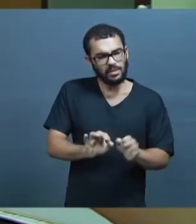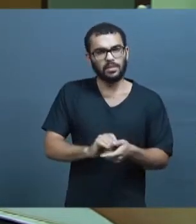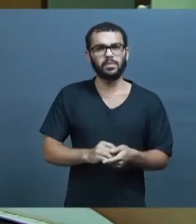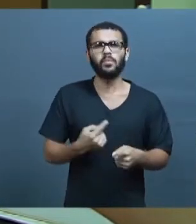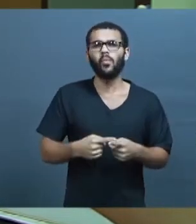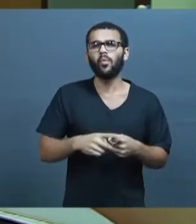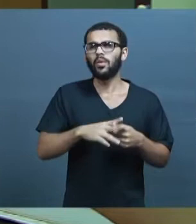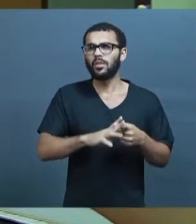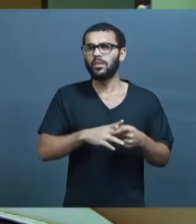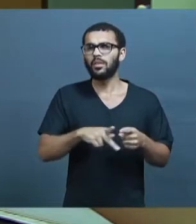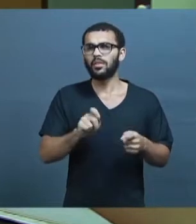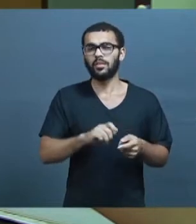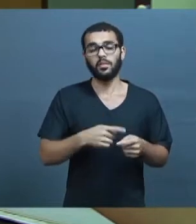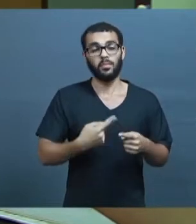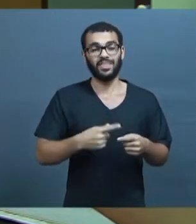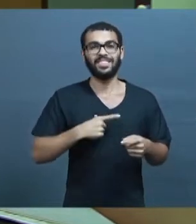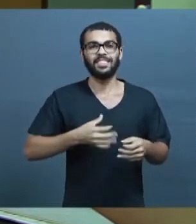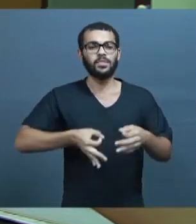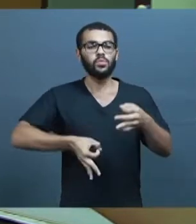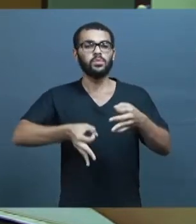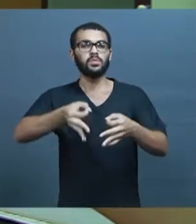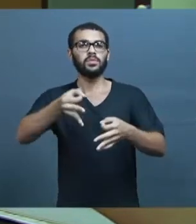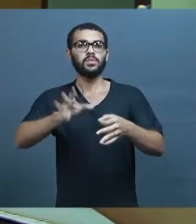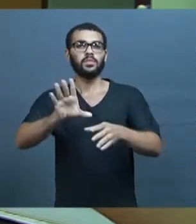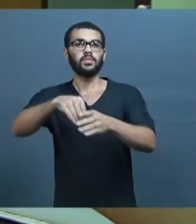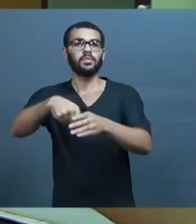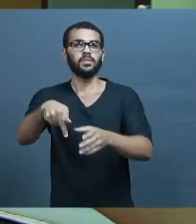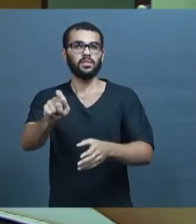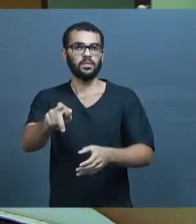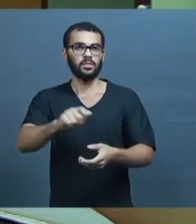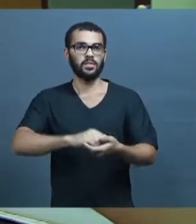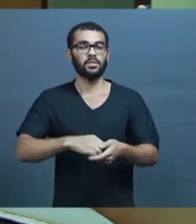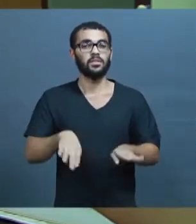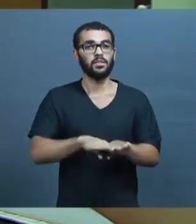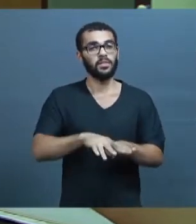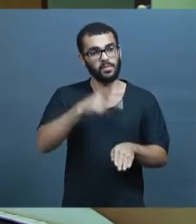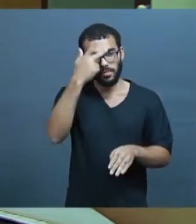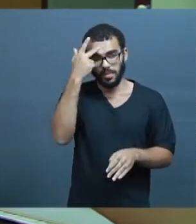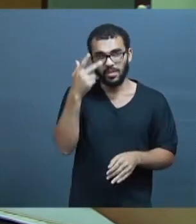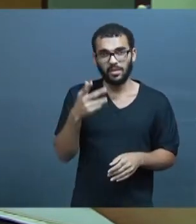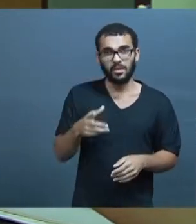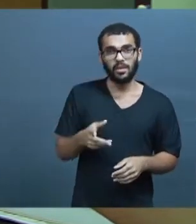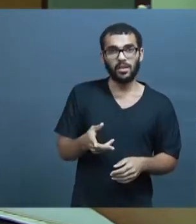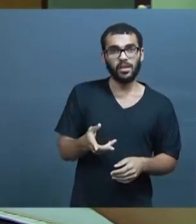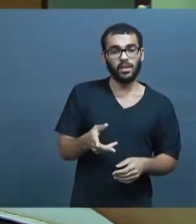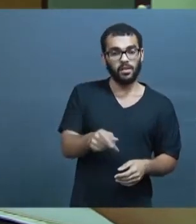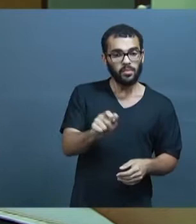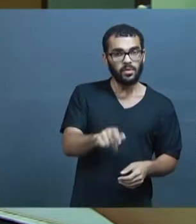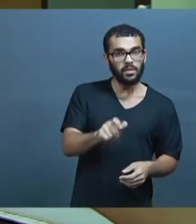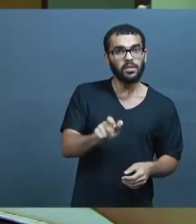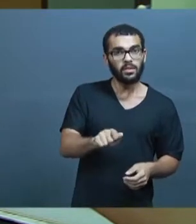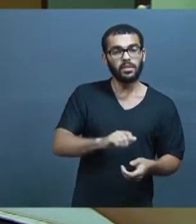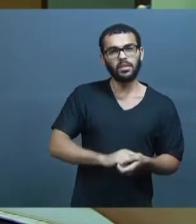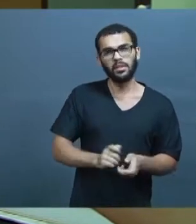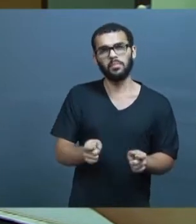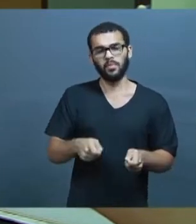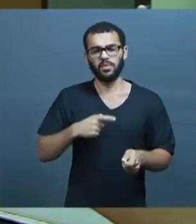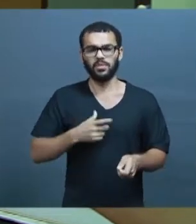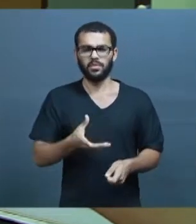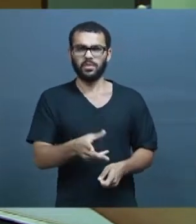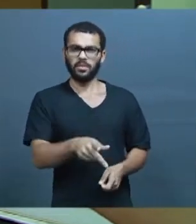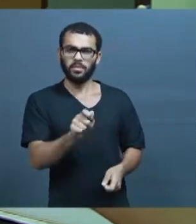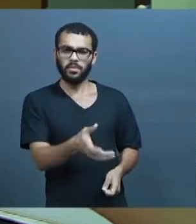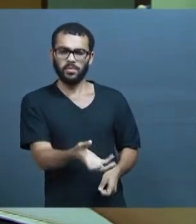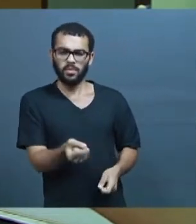tornar a Previdência mais justa. Segundo, para garantir que quem está aposentando vai receber a aposentadoria e não vai ficar sem